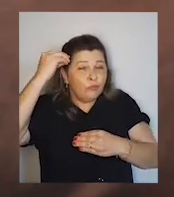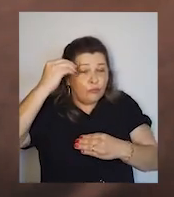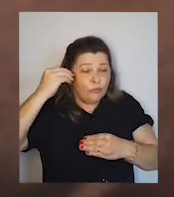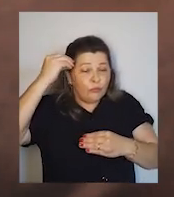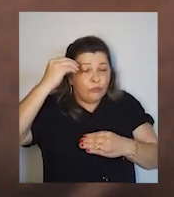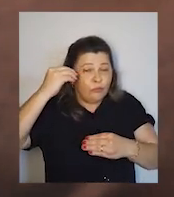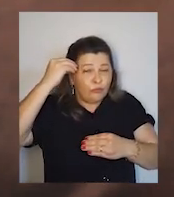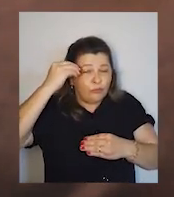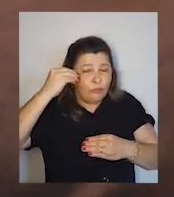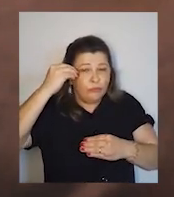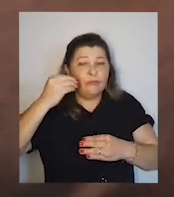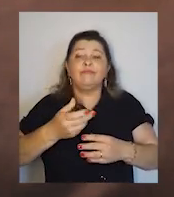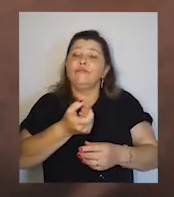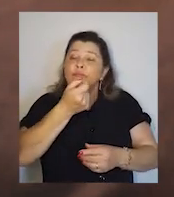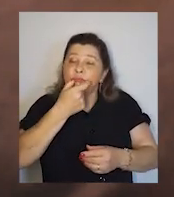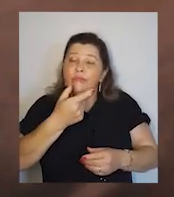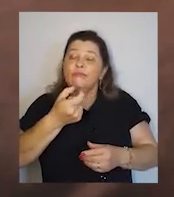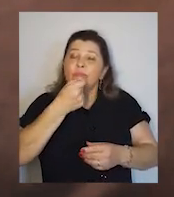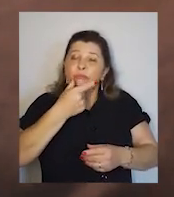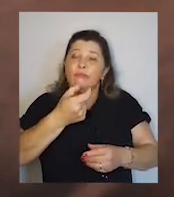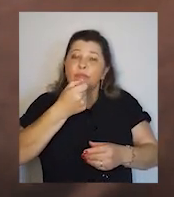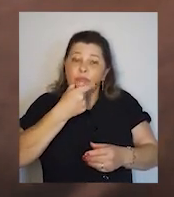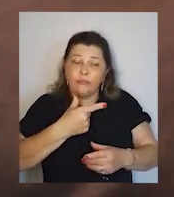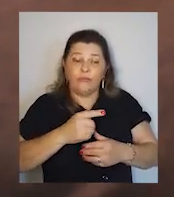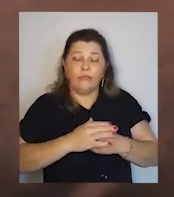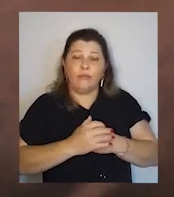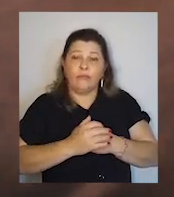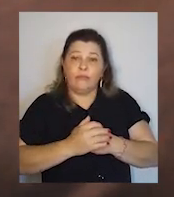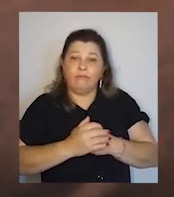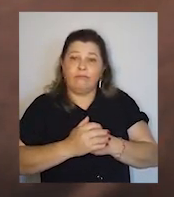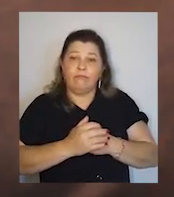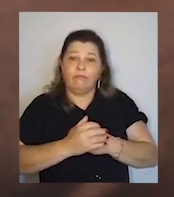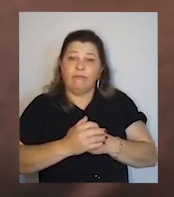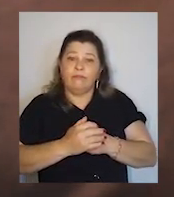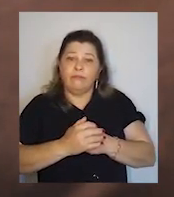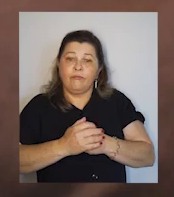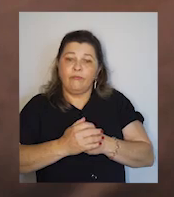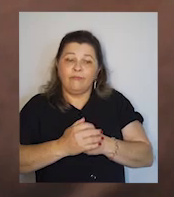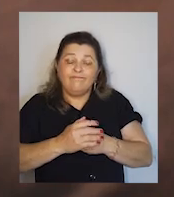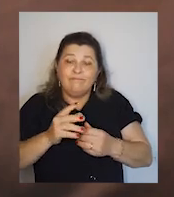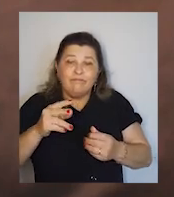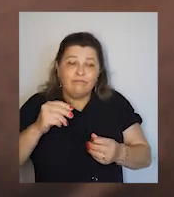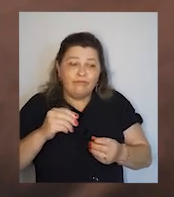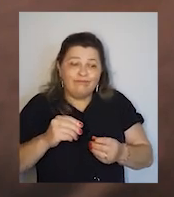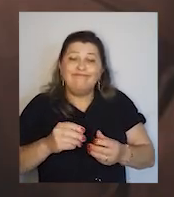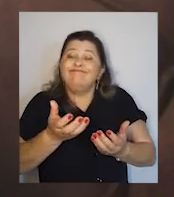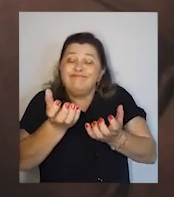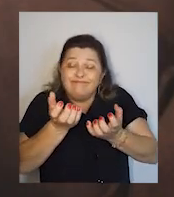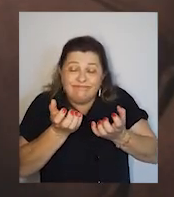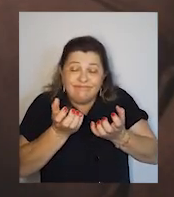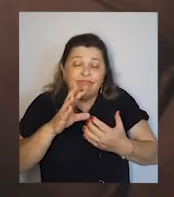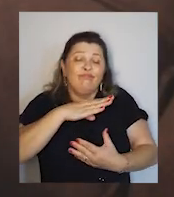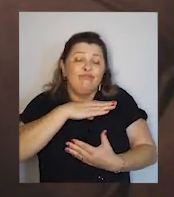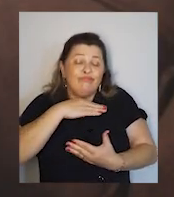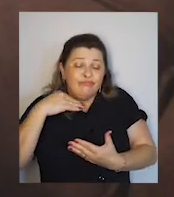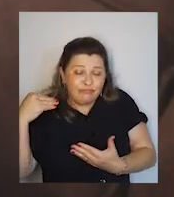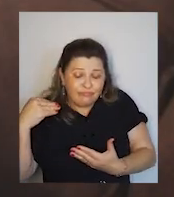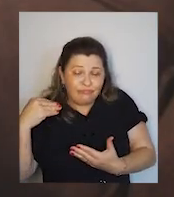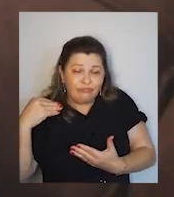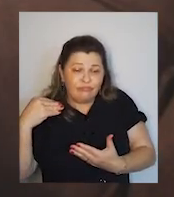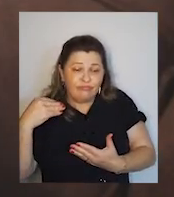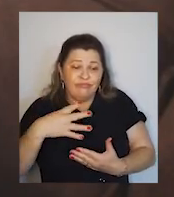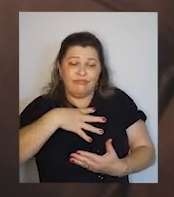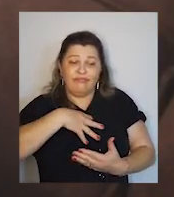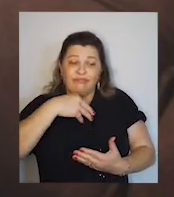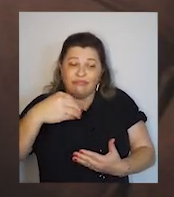psicológico, psiquiátrico, tomando medicação, eu cogitei o suicídio. Planejei, meu